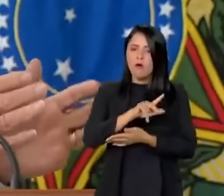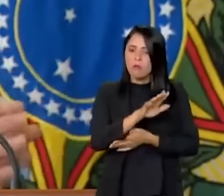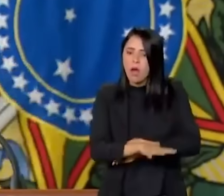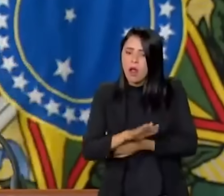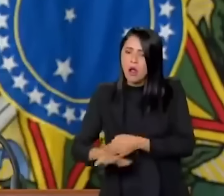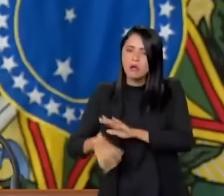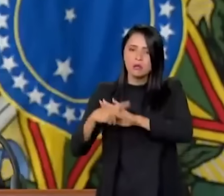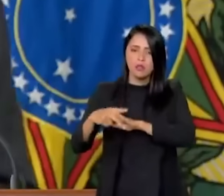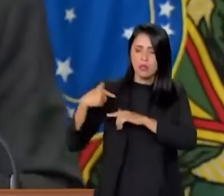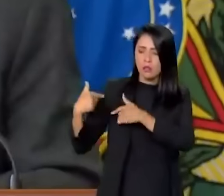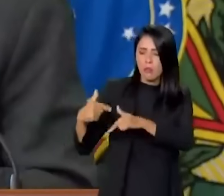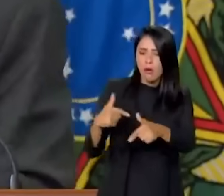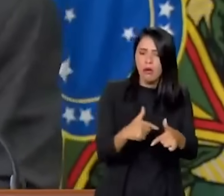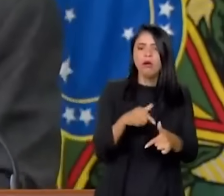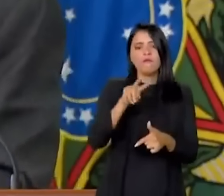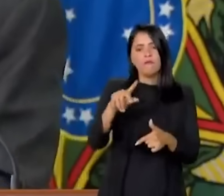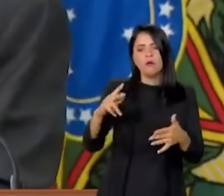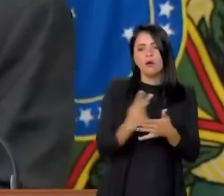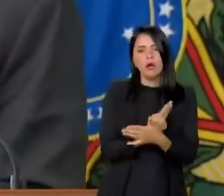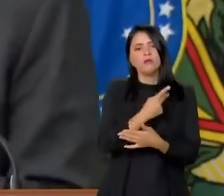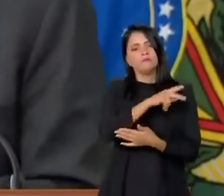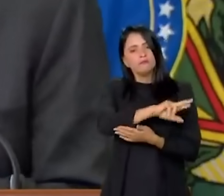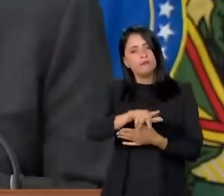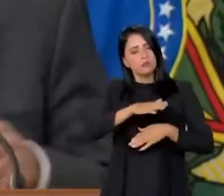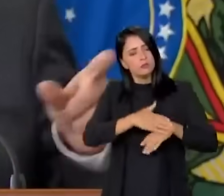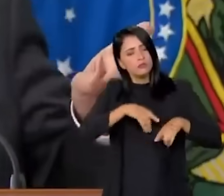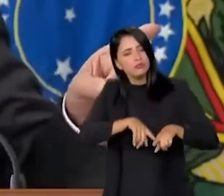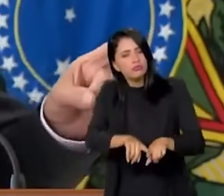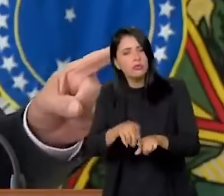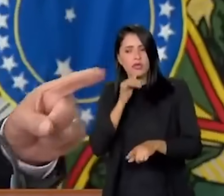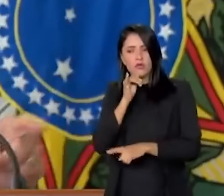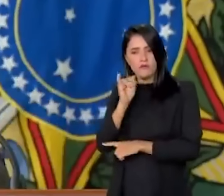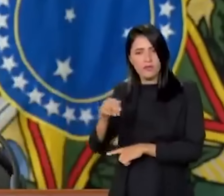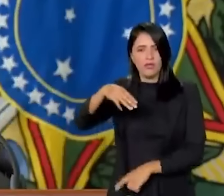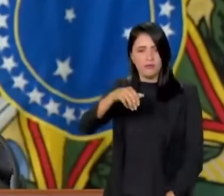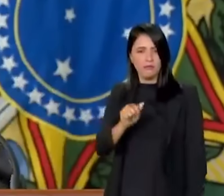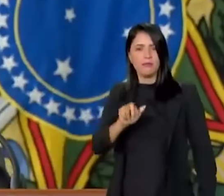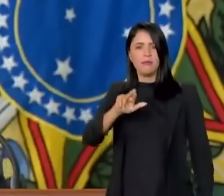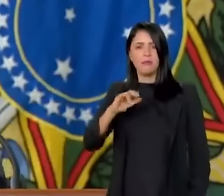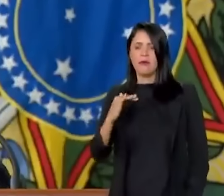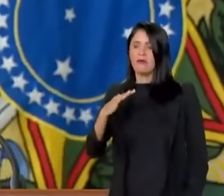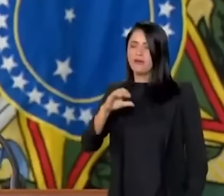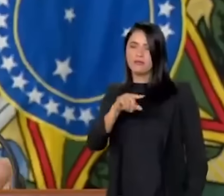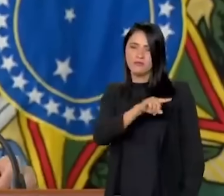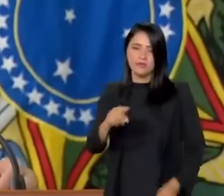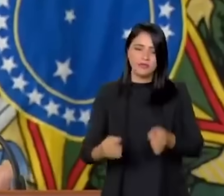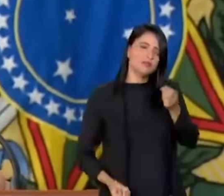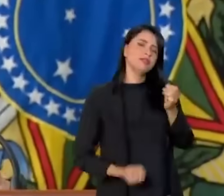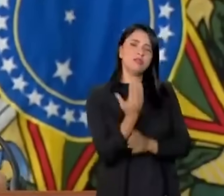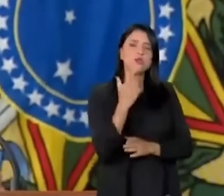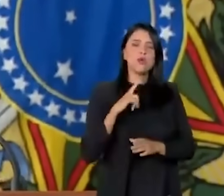frentes de trabalho, que vai acontecer em vários momentos. E eu disse para o Márcio, vocês criaram um